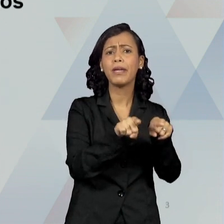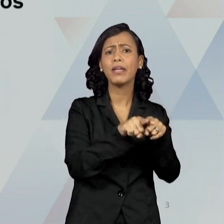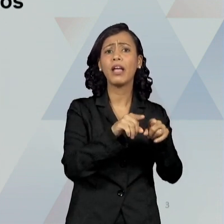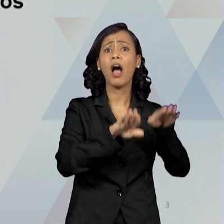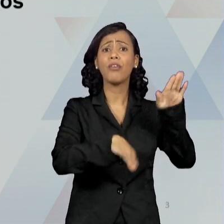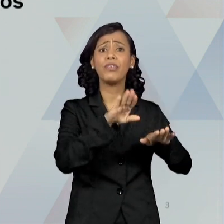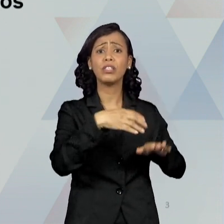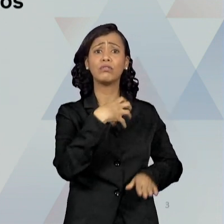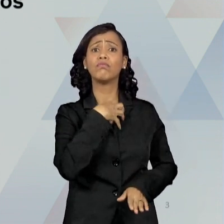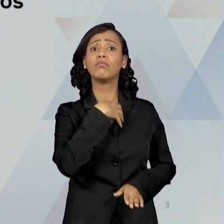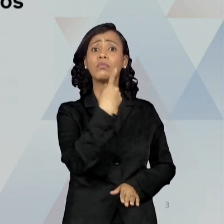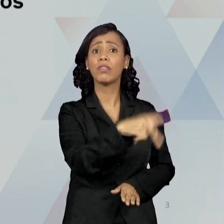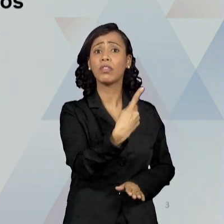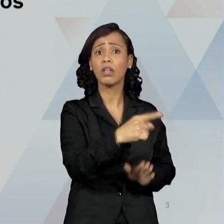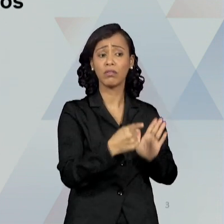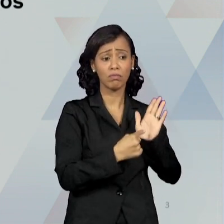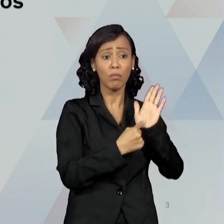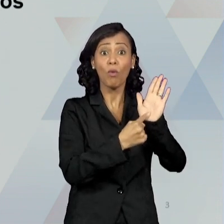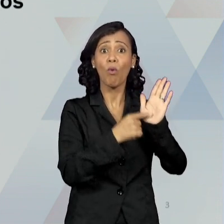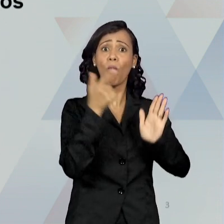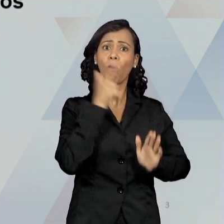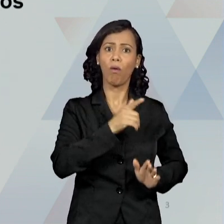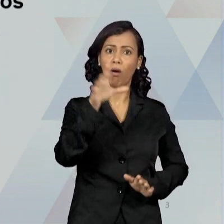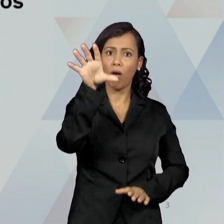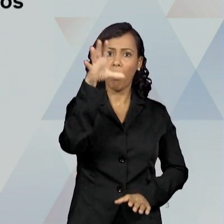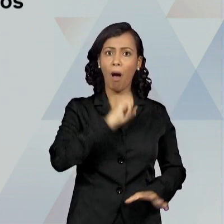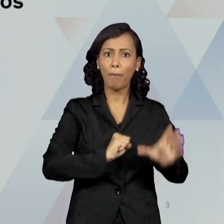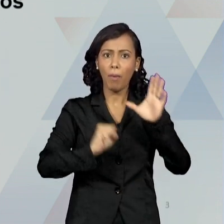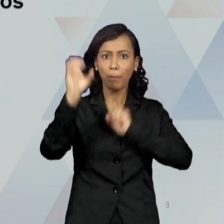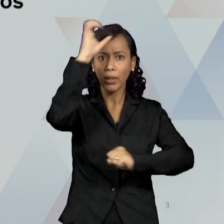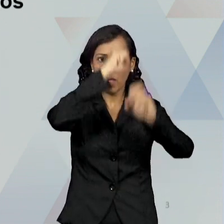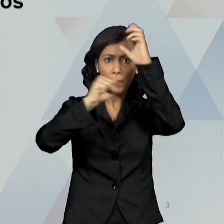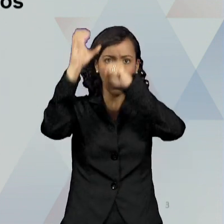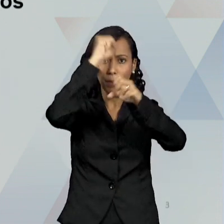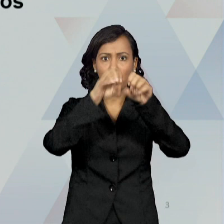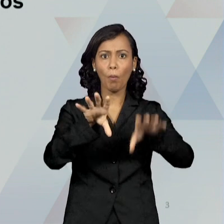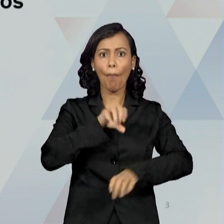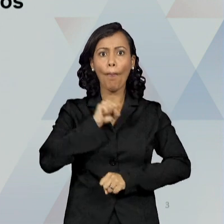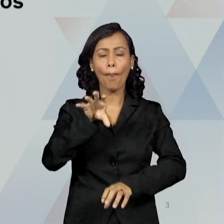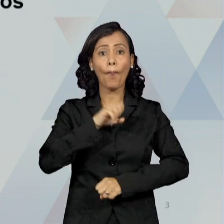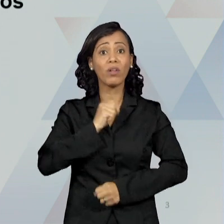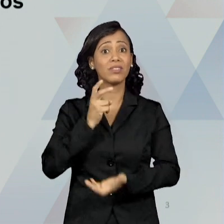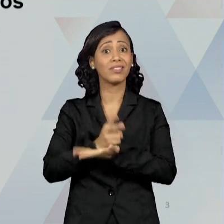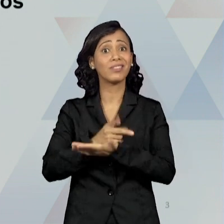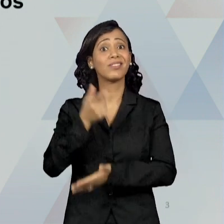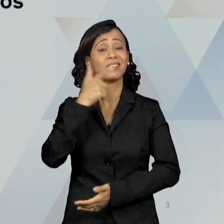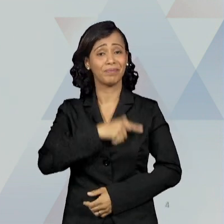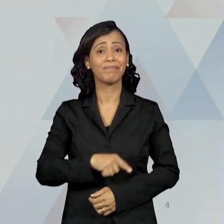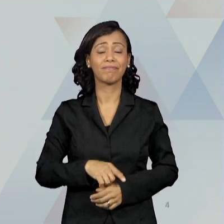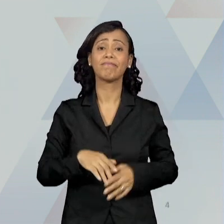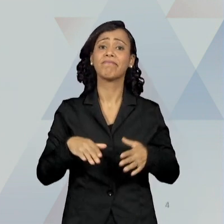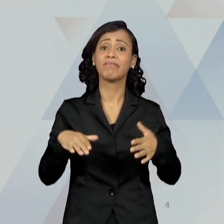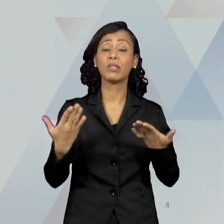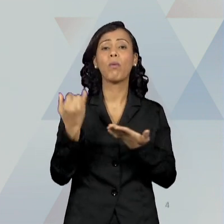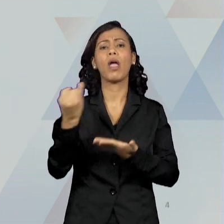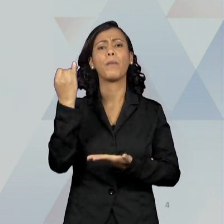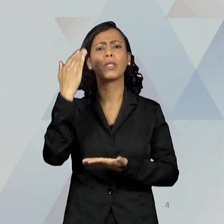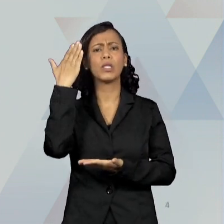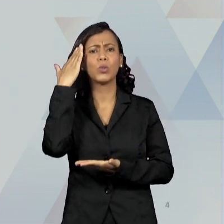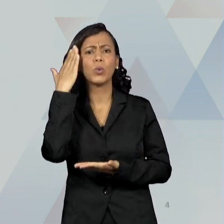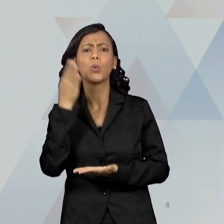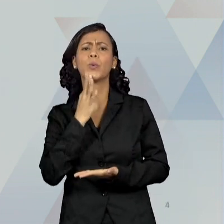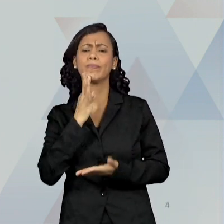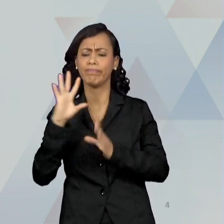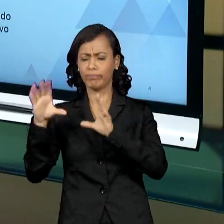apresentando possibilidades de aprendizagem. Nesse sentido, fundamental a gente ter essa clareza,